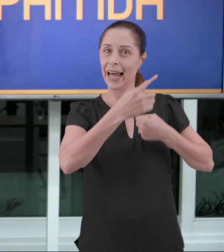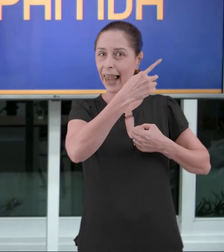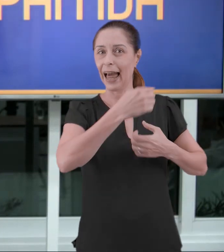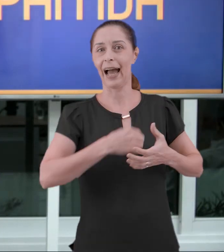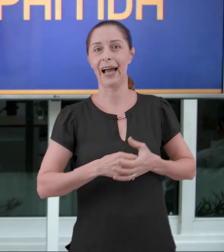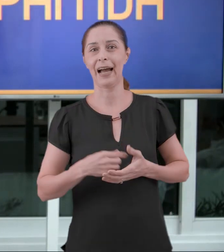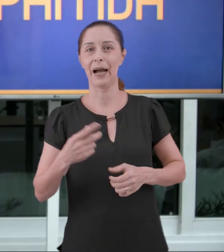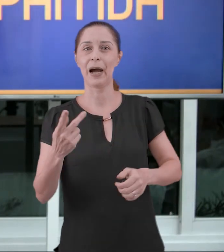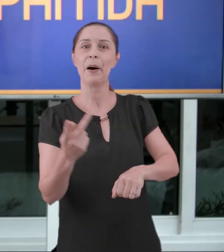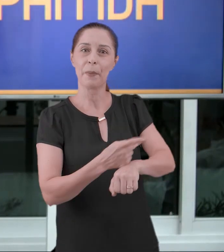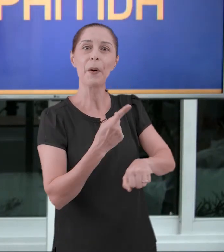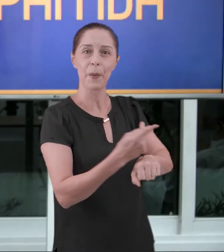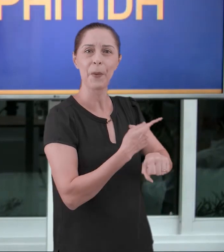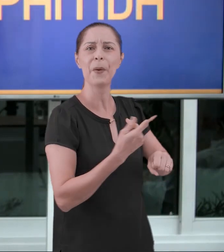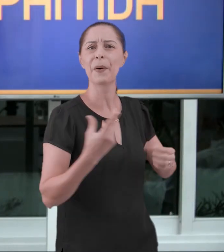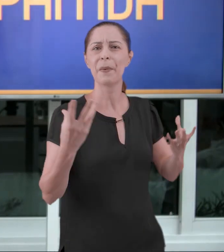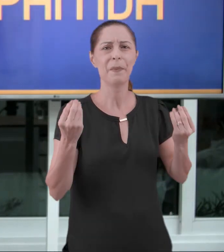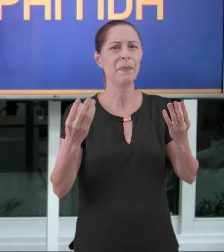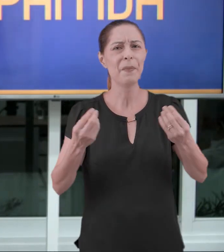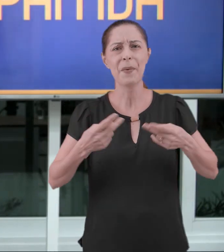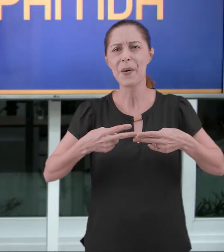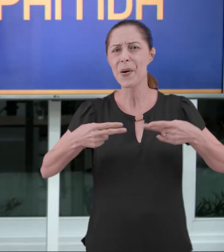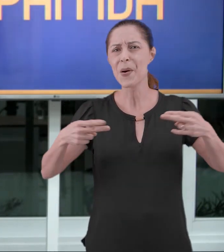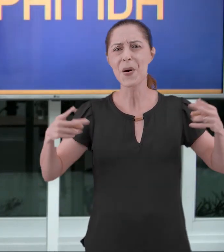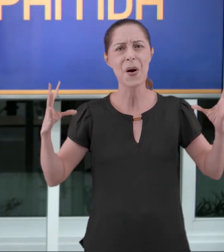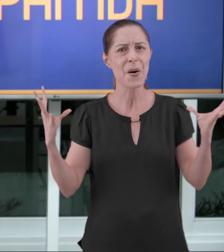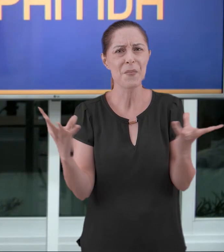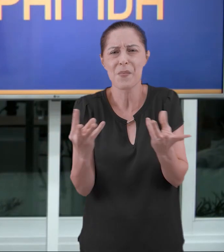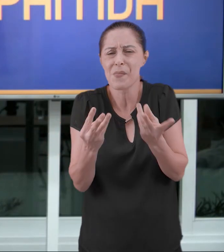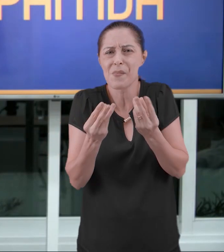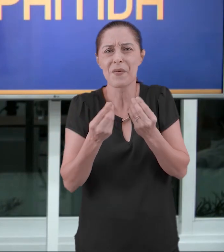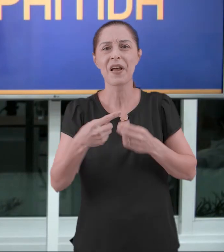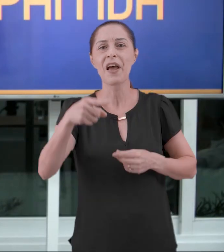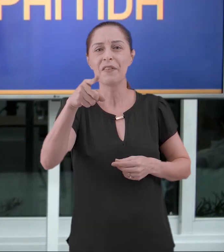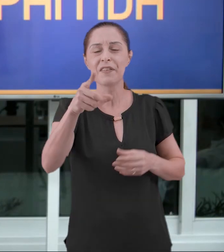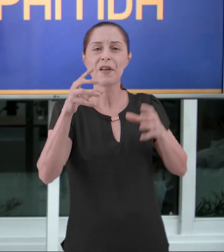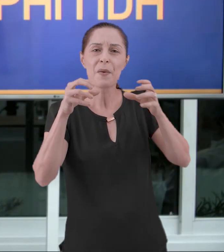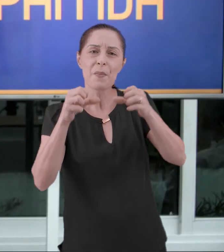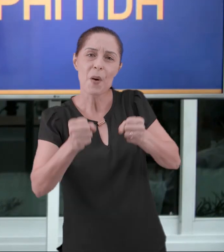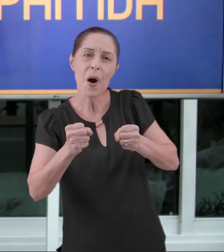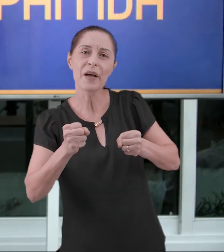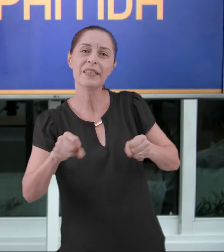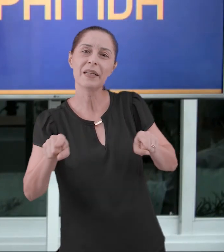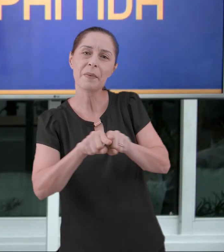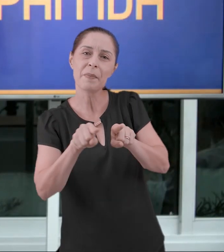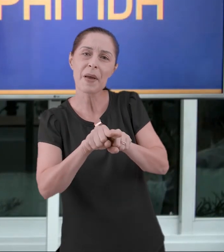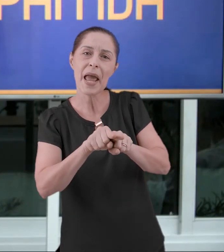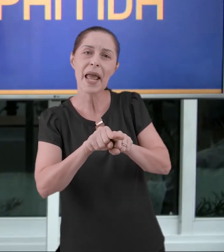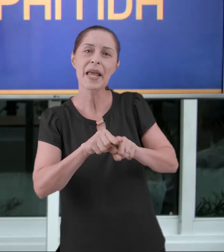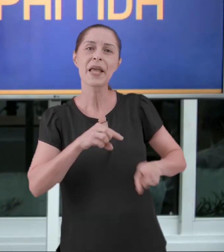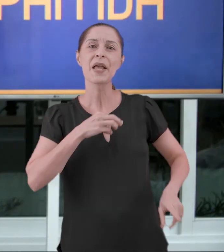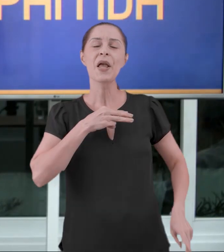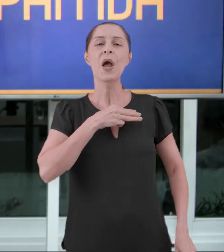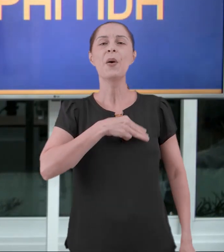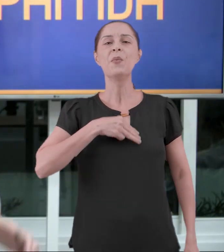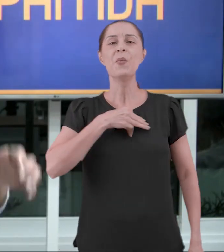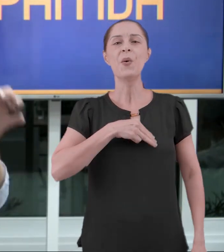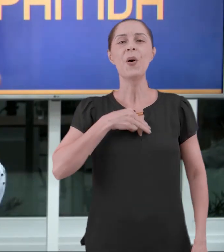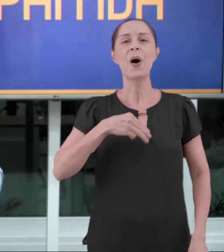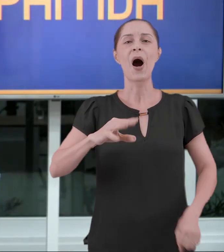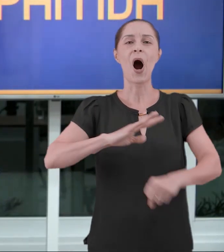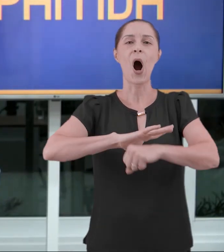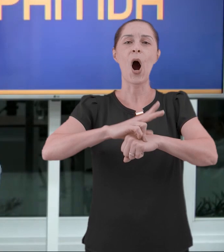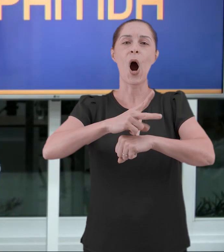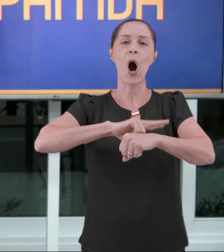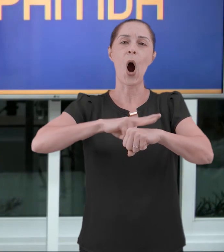interessante, gente, e posso falar, você pode ser um missionário online, é isso mesmo, você pode se inscrever no canal, compartilhar